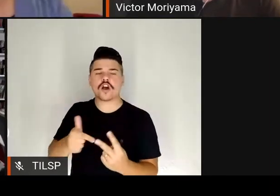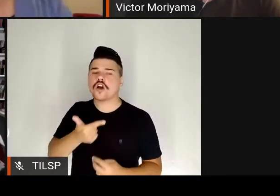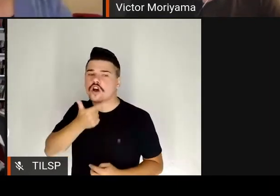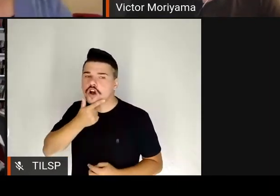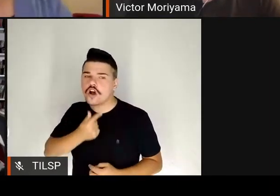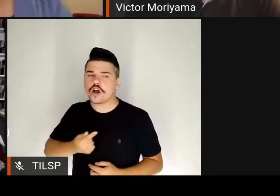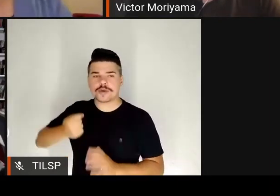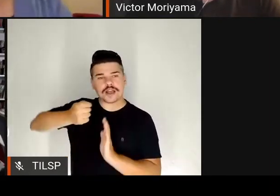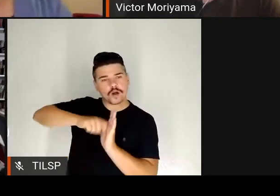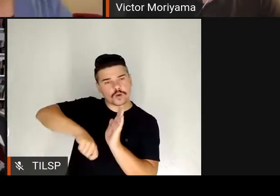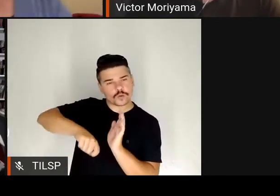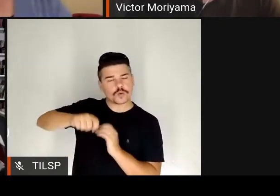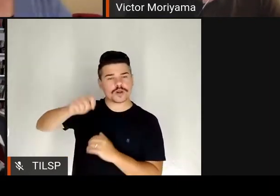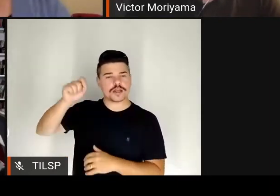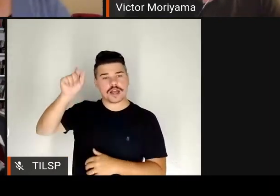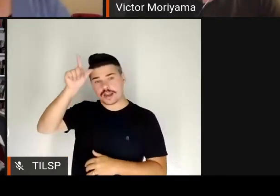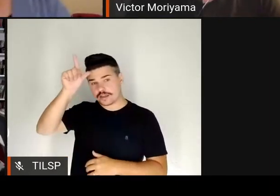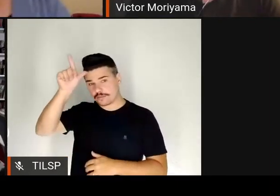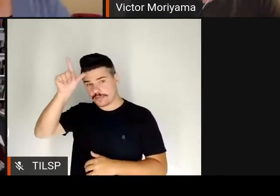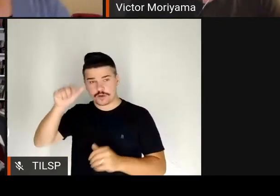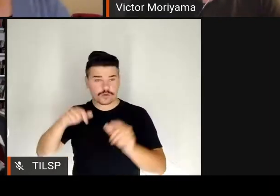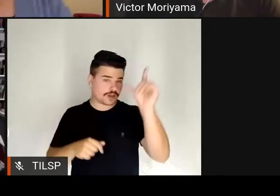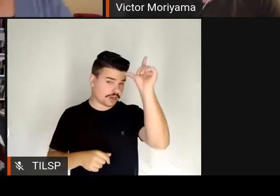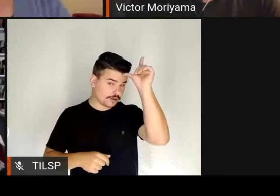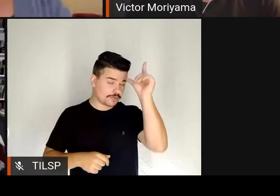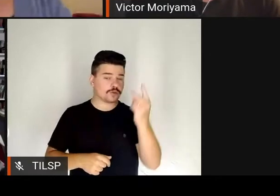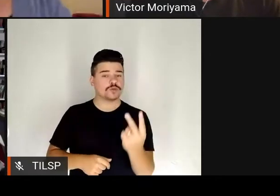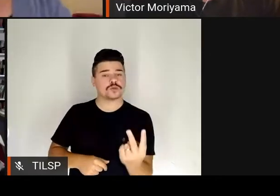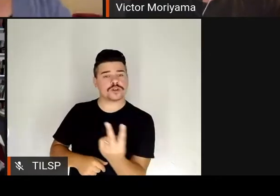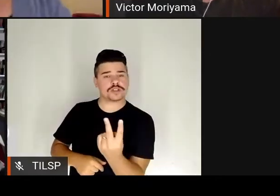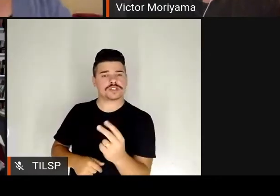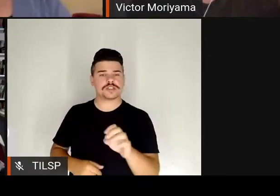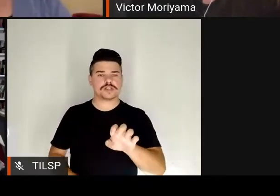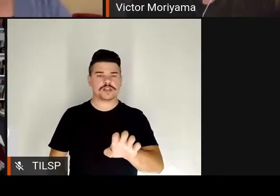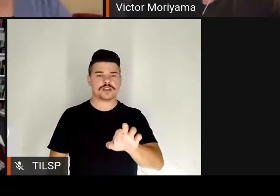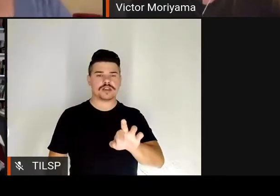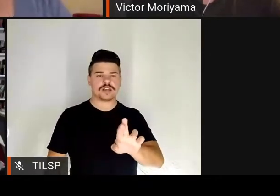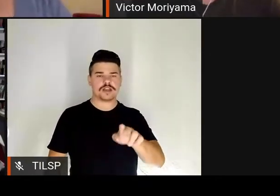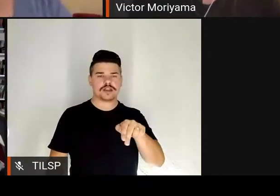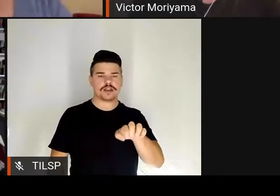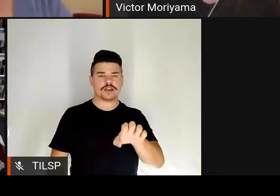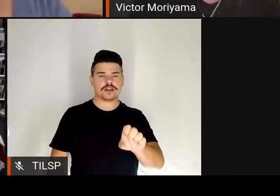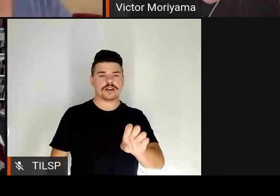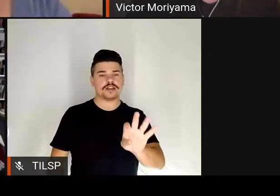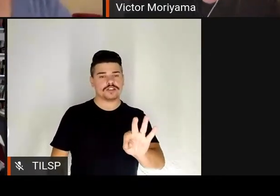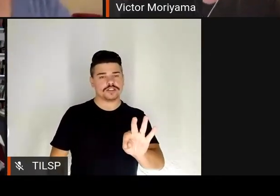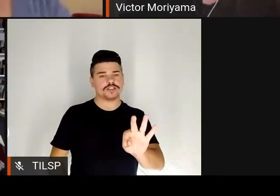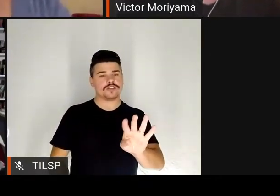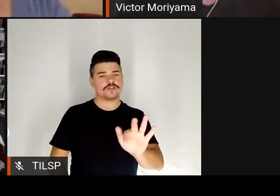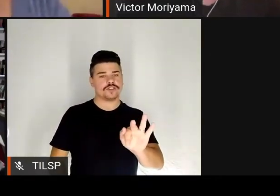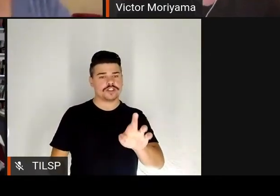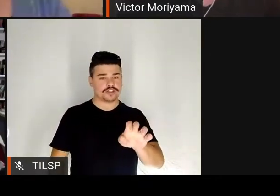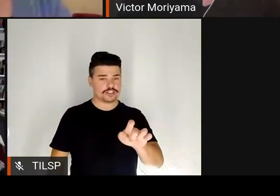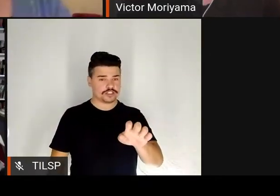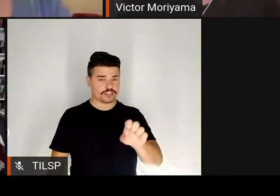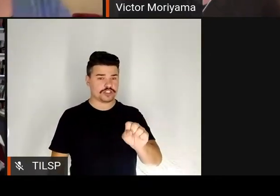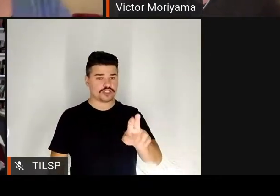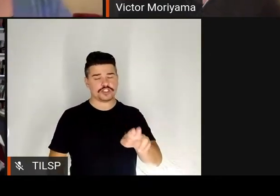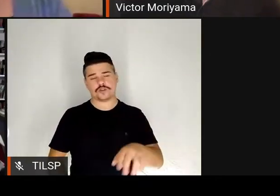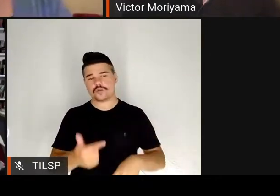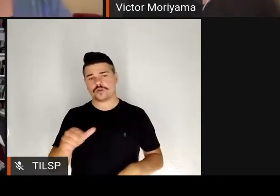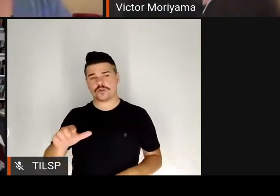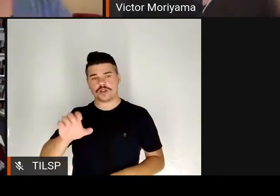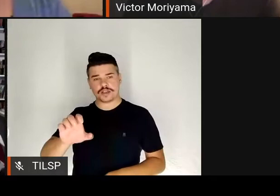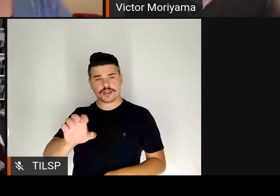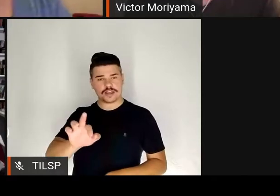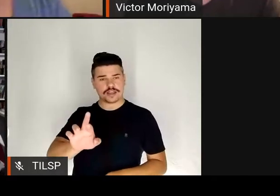alemães, os dois chamados Ernest, um Ernest Friedrich e o outro Ernest Jünger, né? Então,